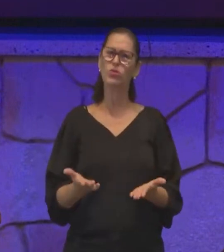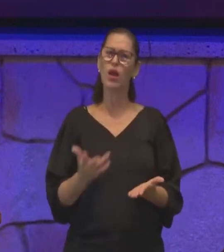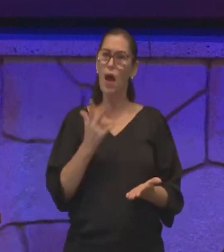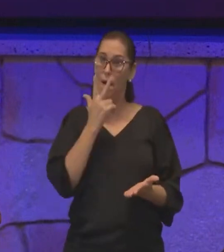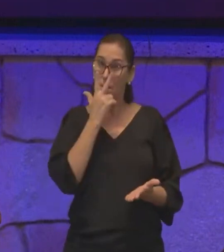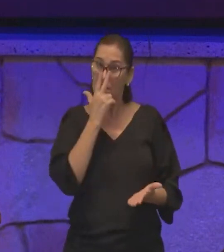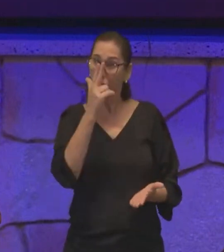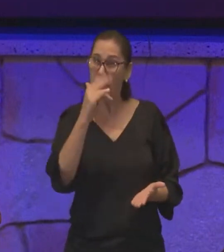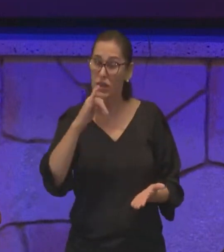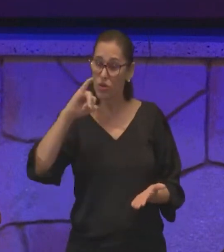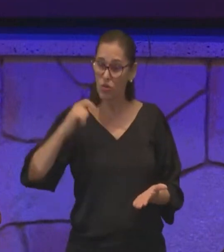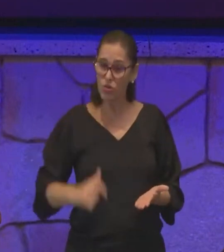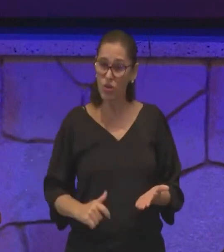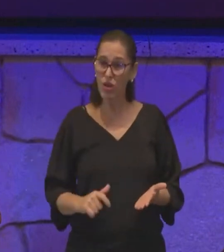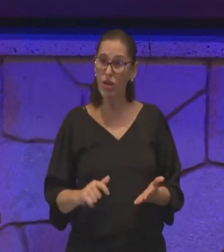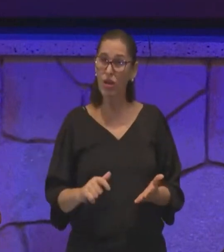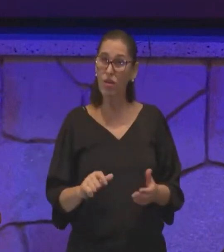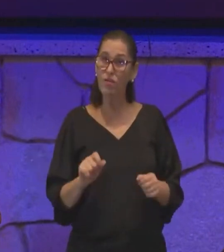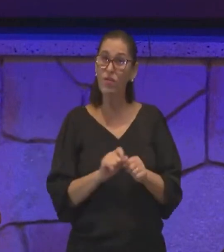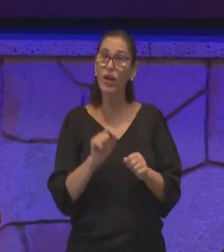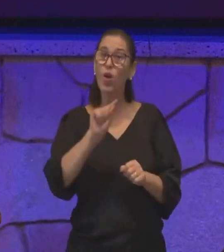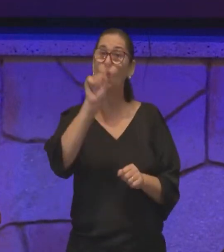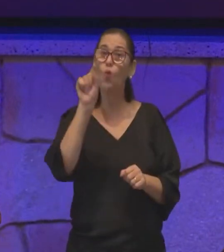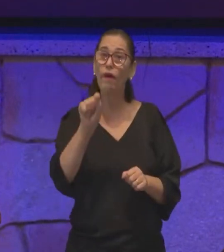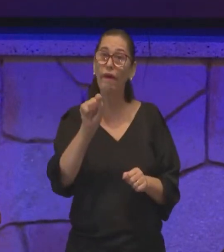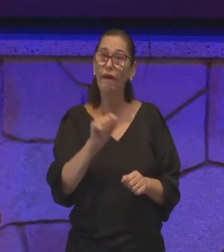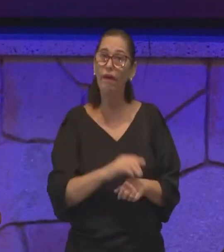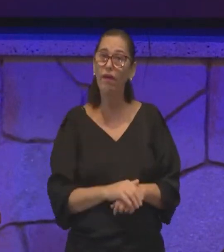parecida aqui com José? O que você faria?